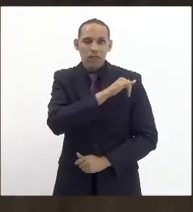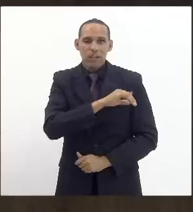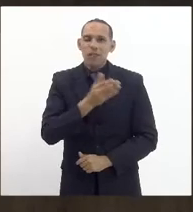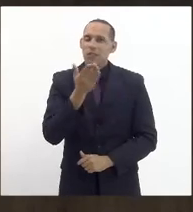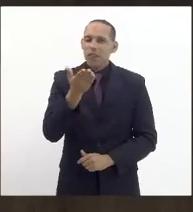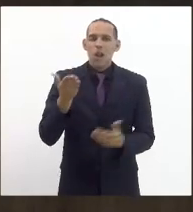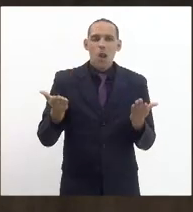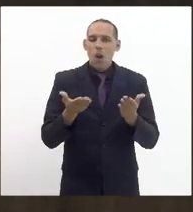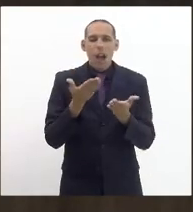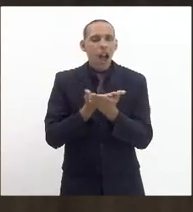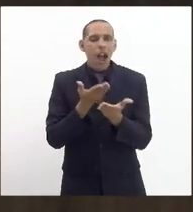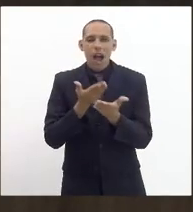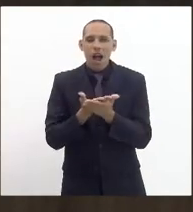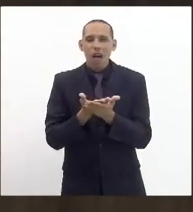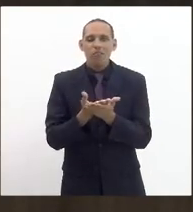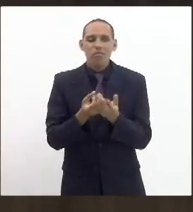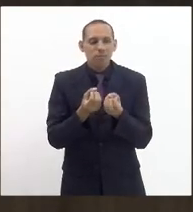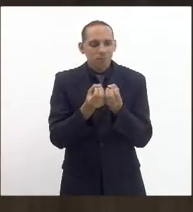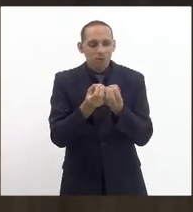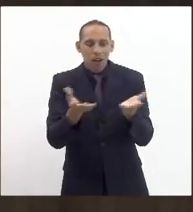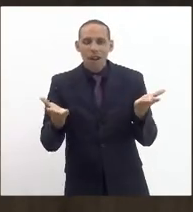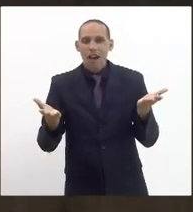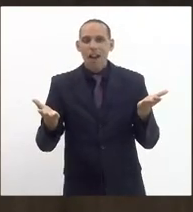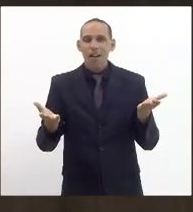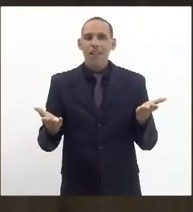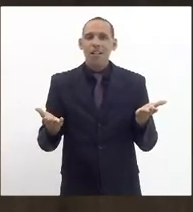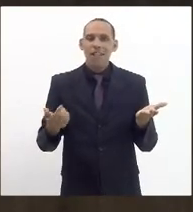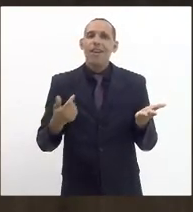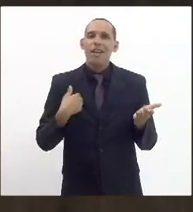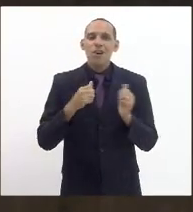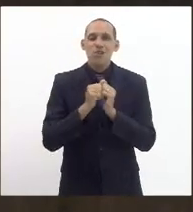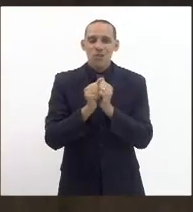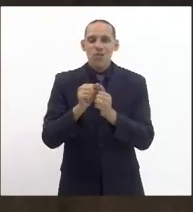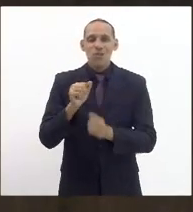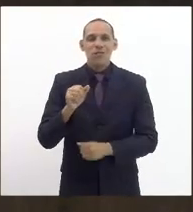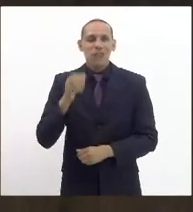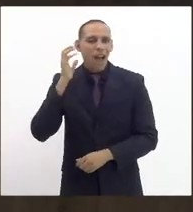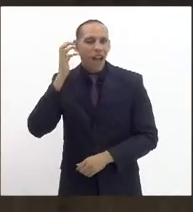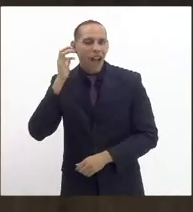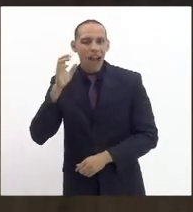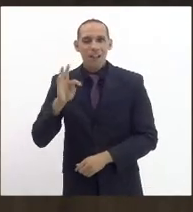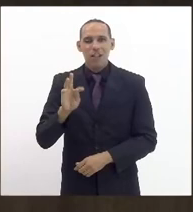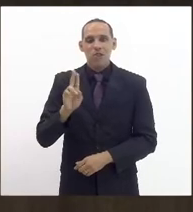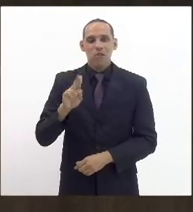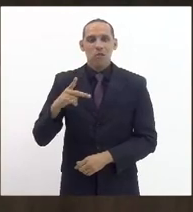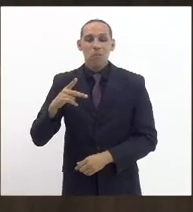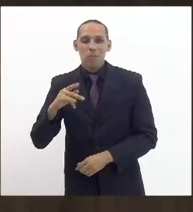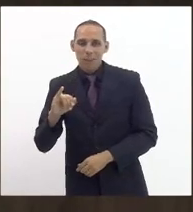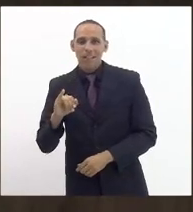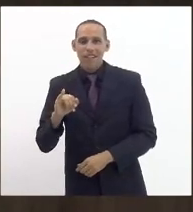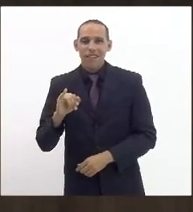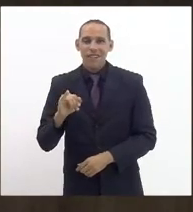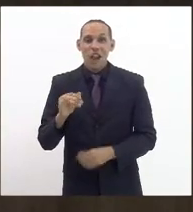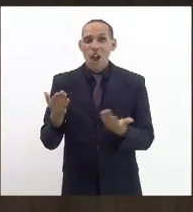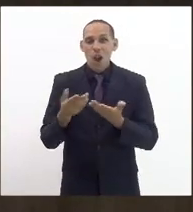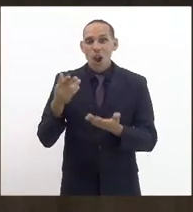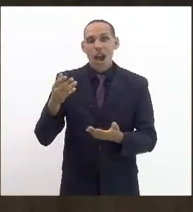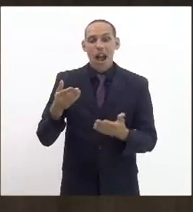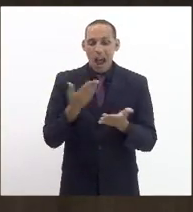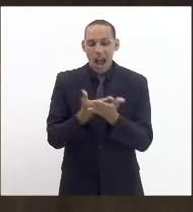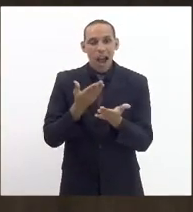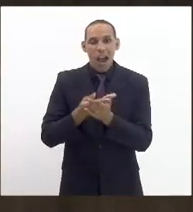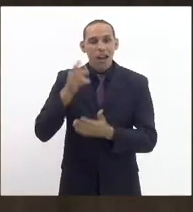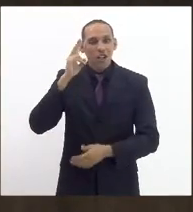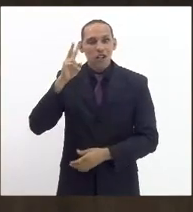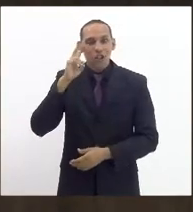deu uma aula, tive a oportunidade de fazer a Rádio Tupi com Vossa Excelência. Vossa Excelência deu uma aula histórica sobre